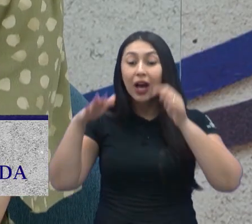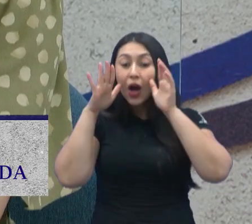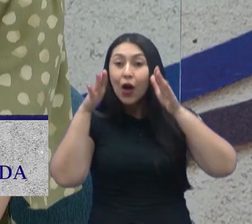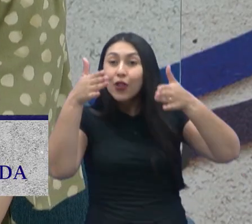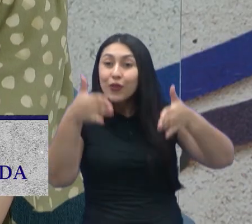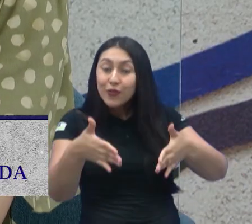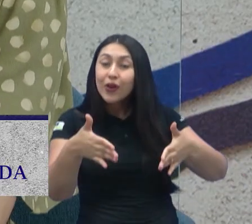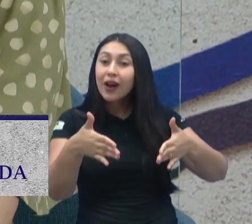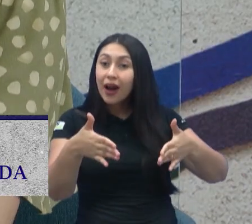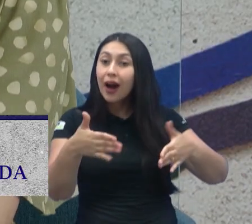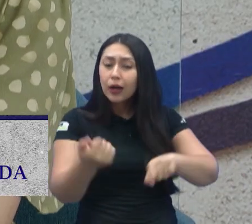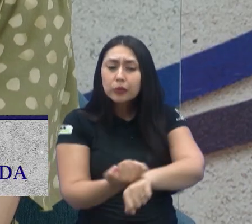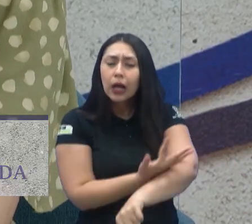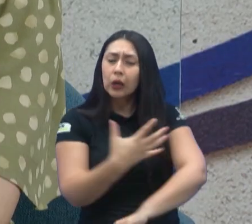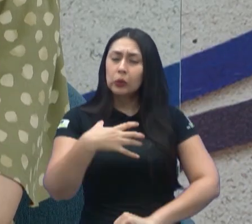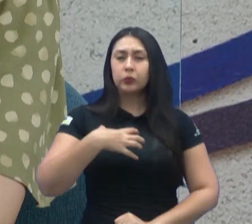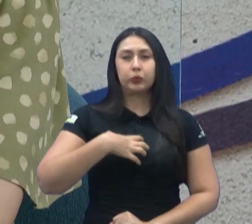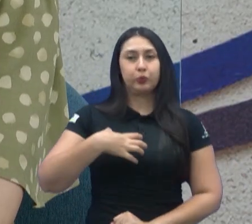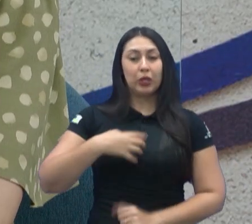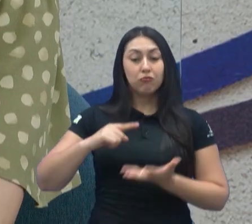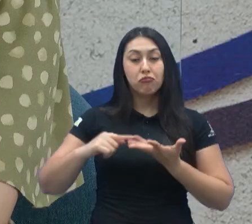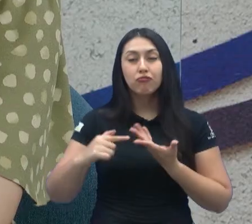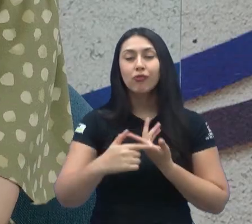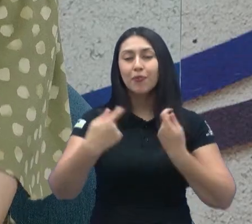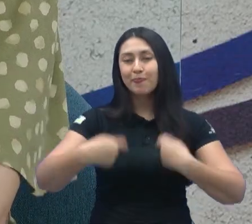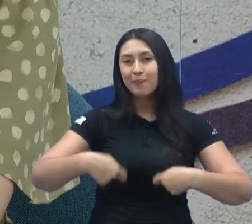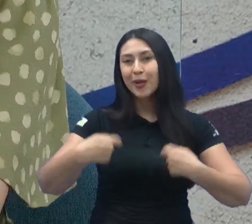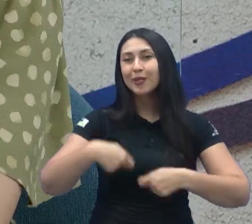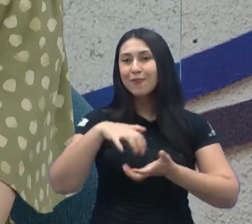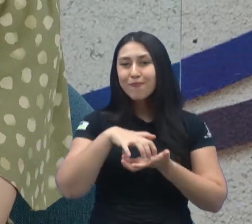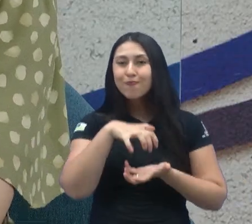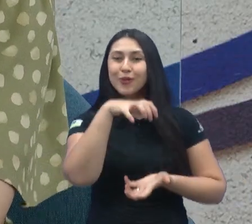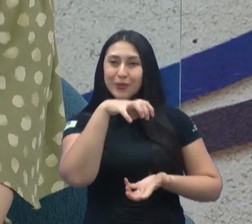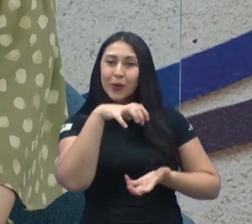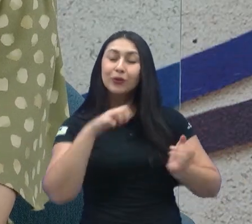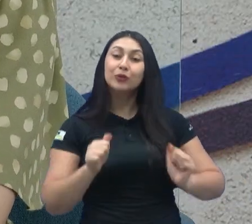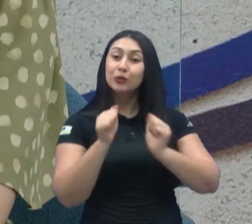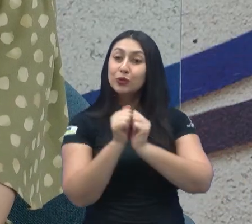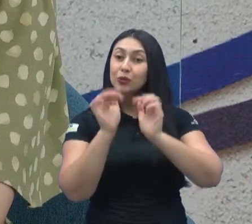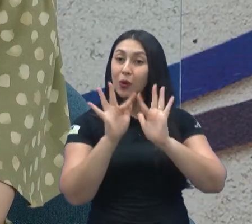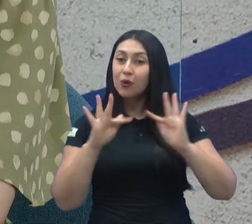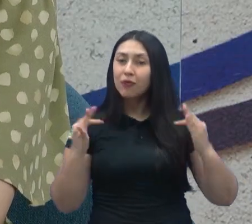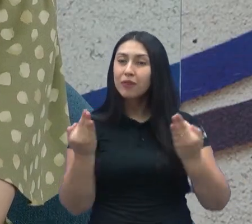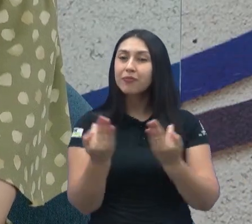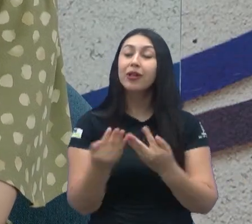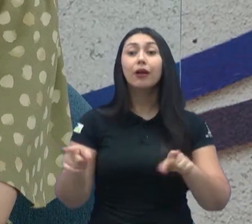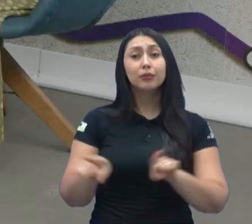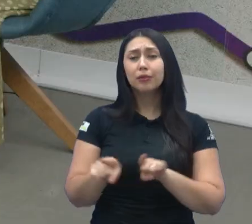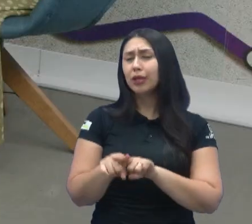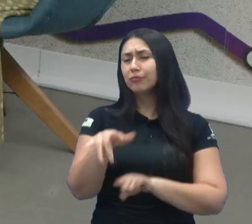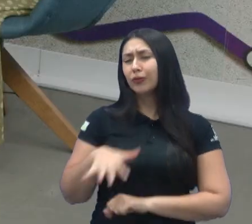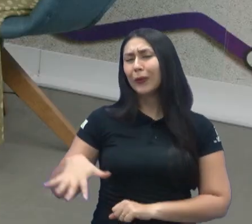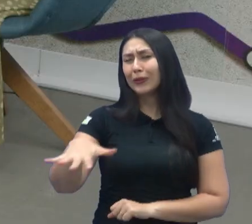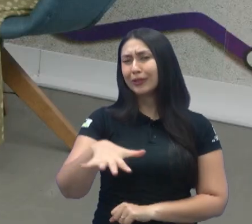questão do sentimento, das necessidades do dia a dia, desse idoso junto à família e também de modo geral. Olha